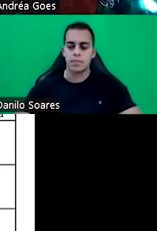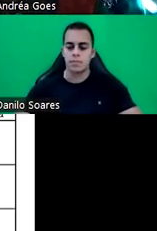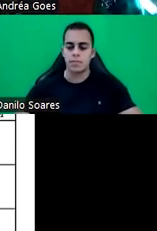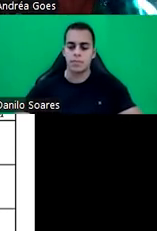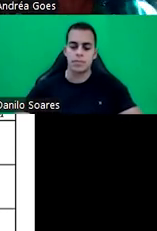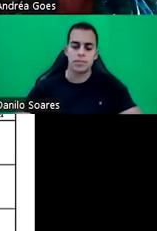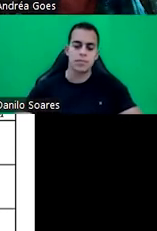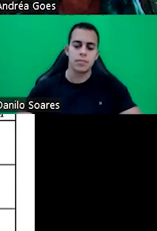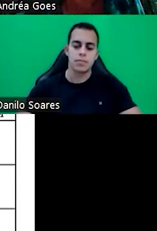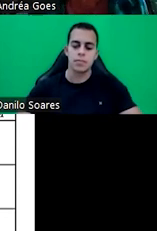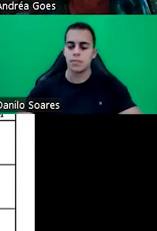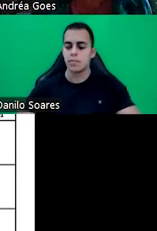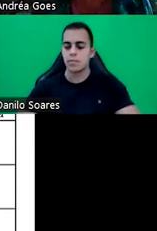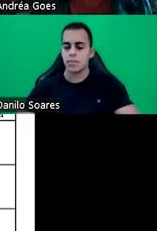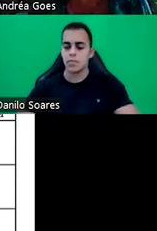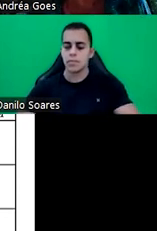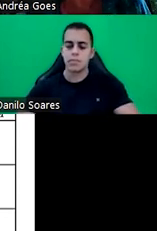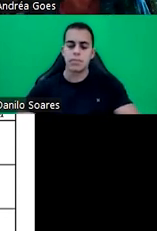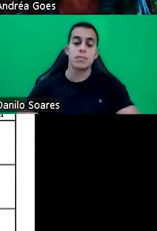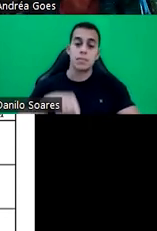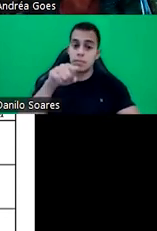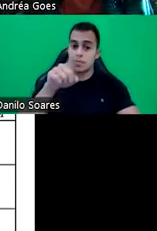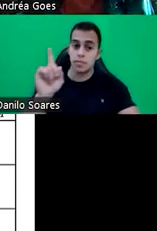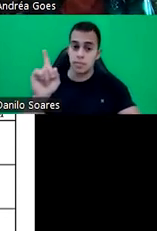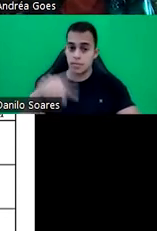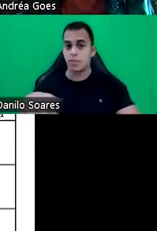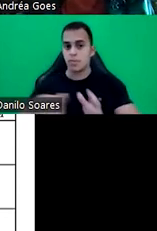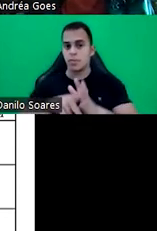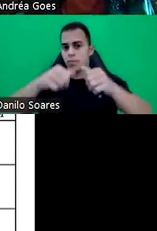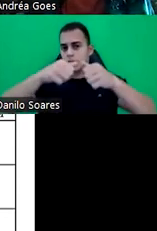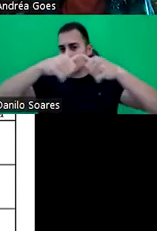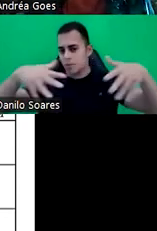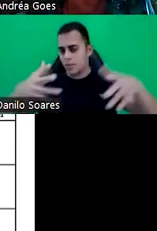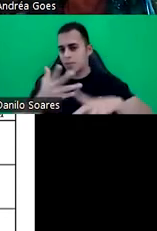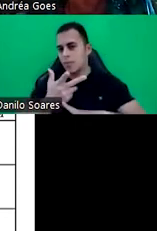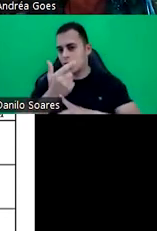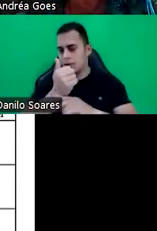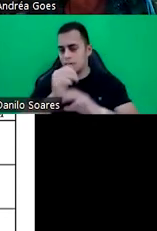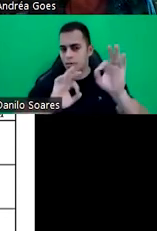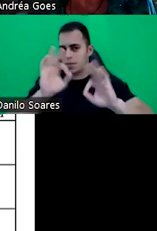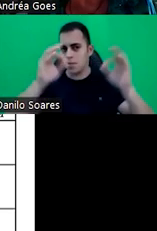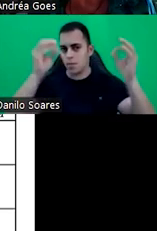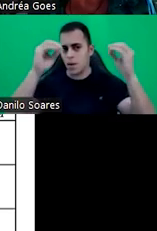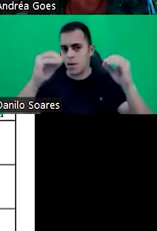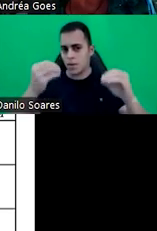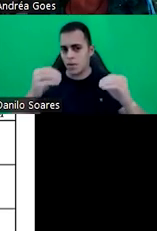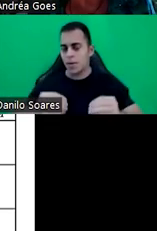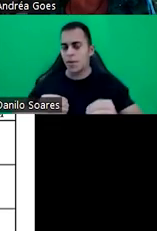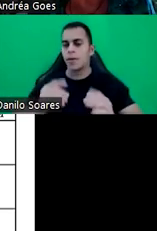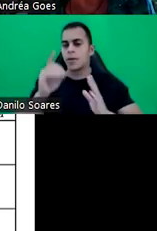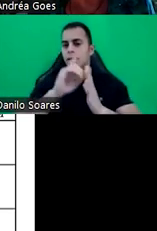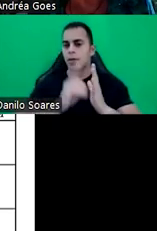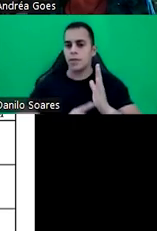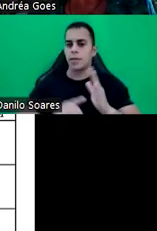Então, esse é o nosso heredograma artístico, o nosso layout com a nossa designer,